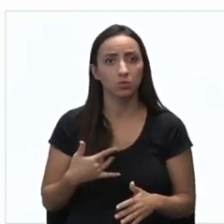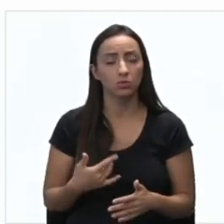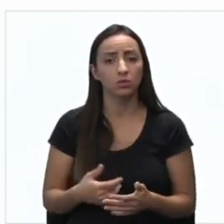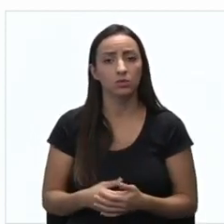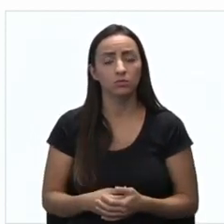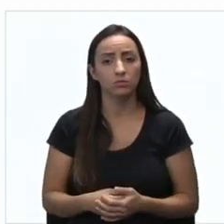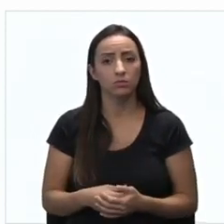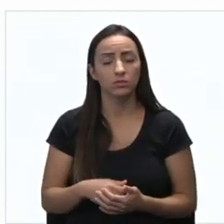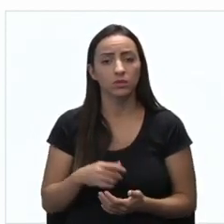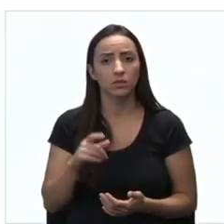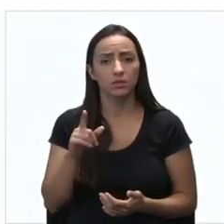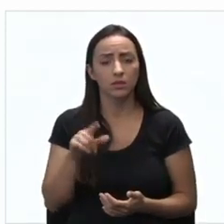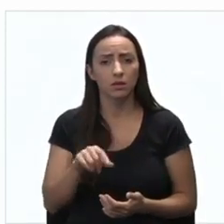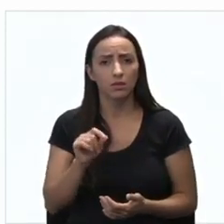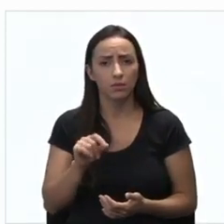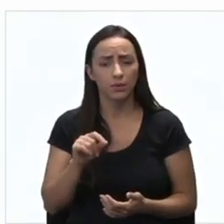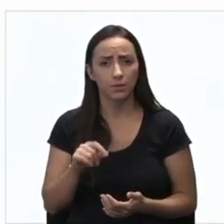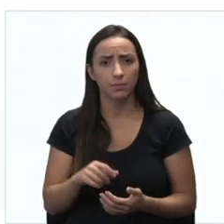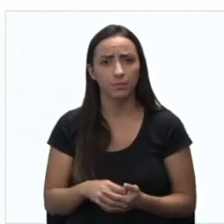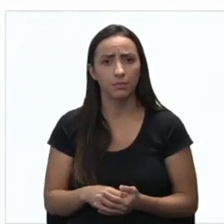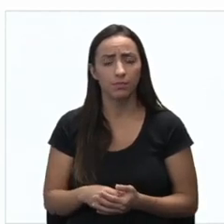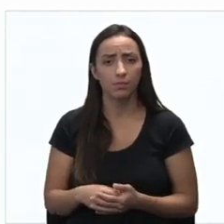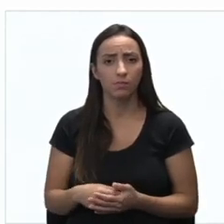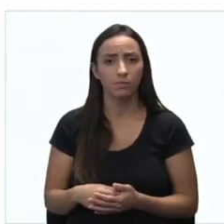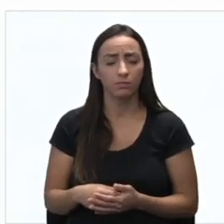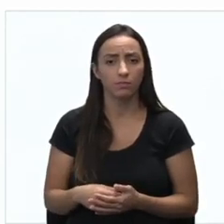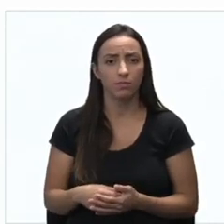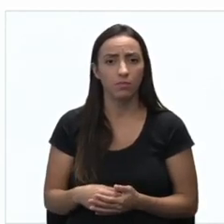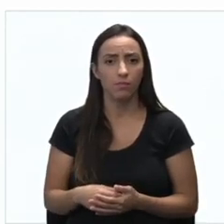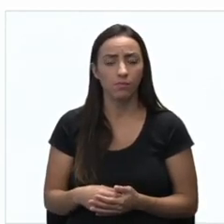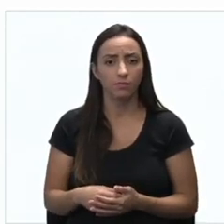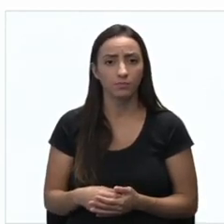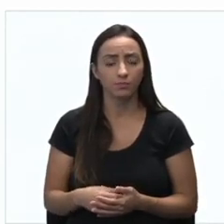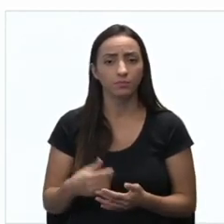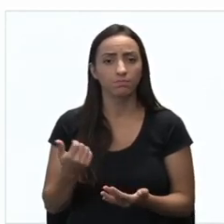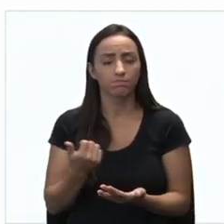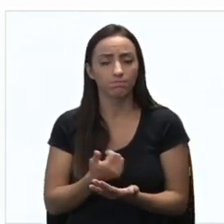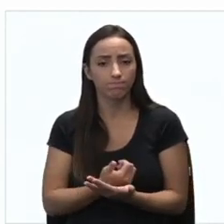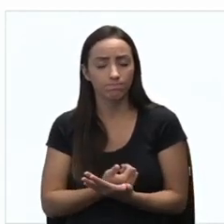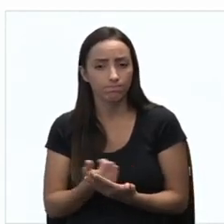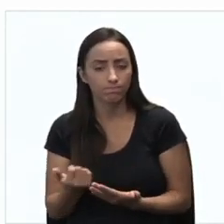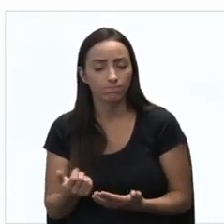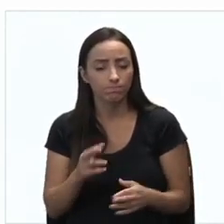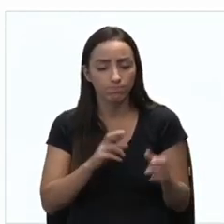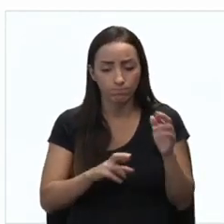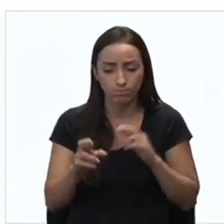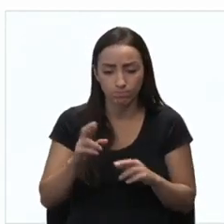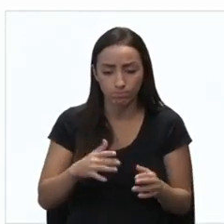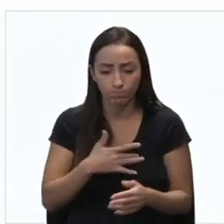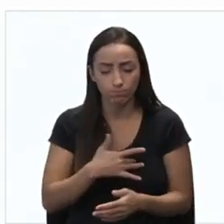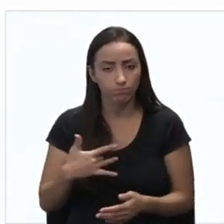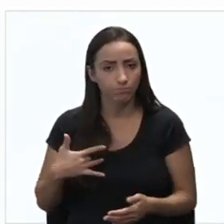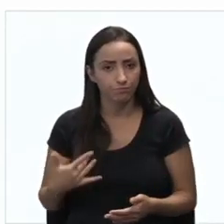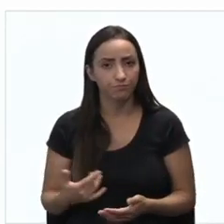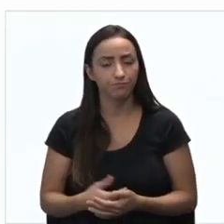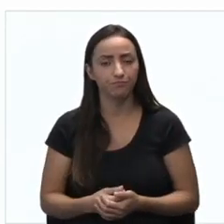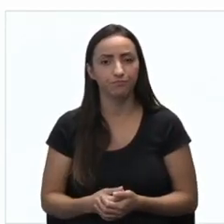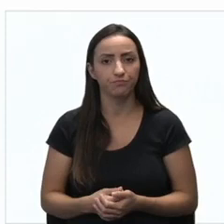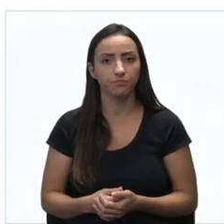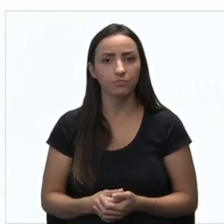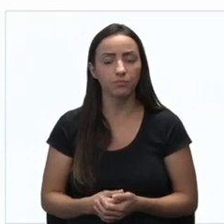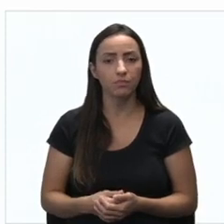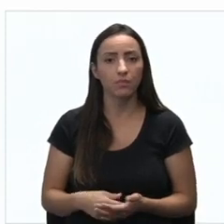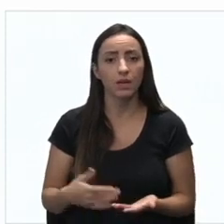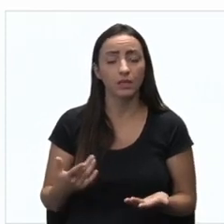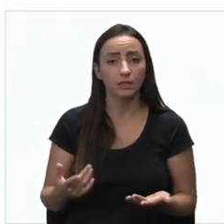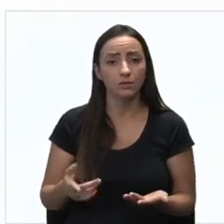função de promover e agir na vigilância em saúde, garantindo a continuidade